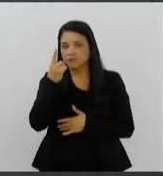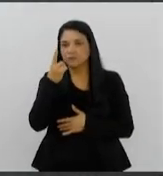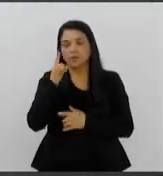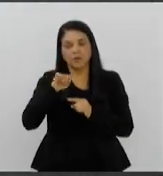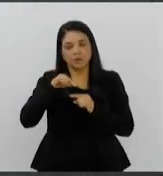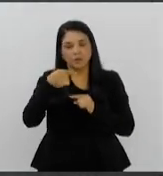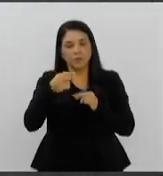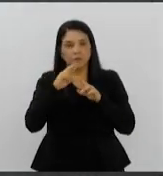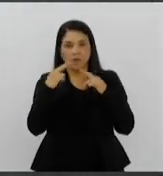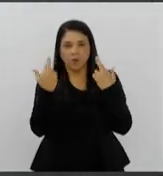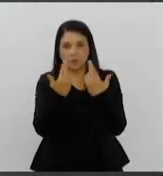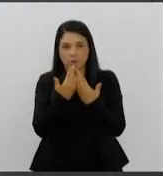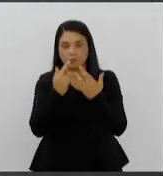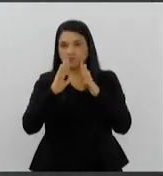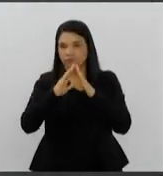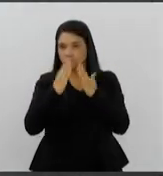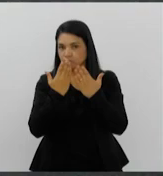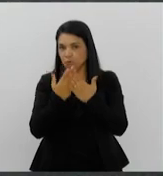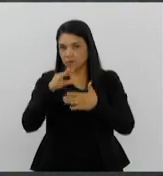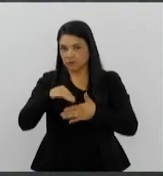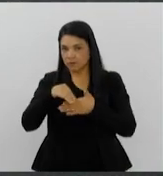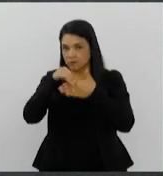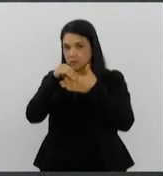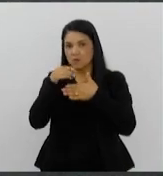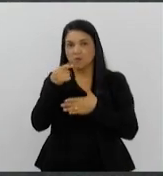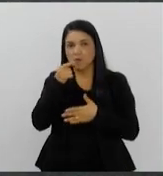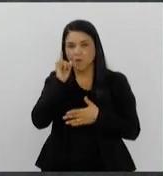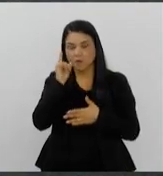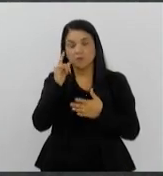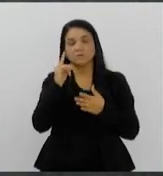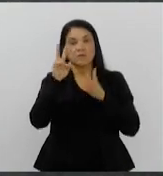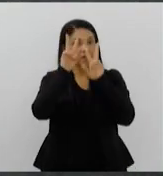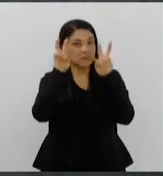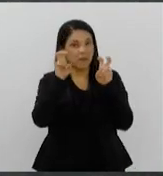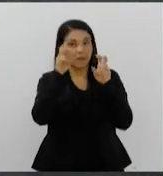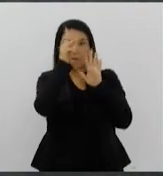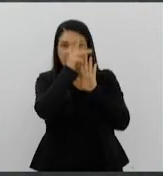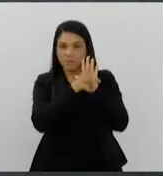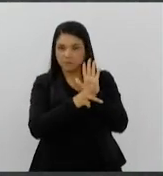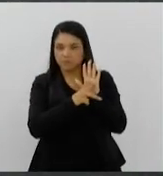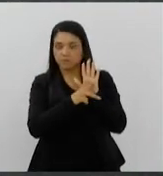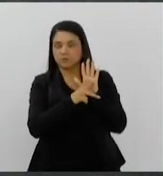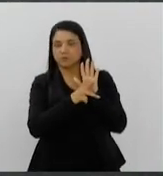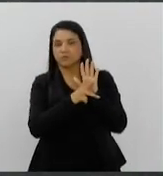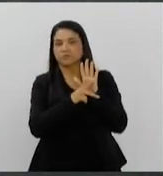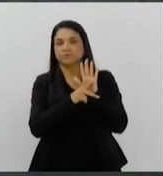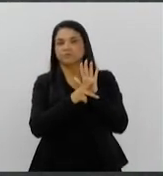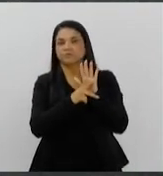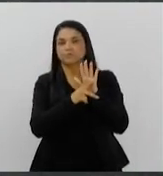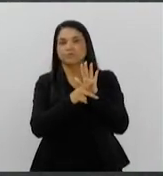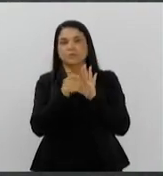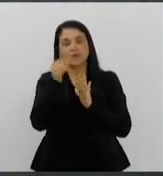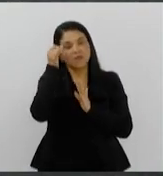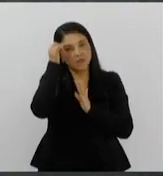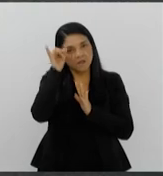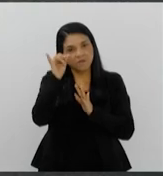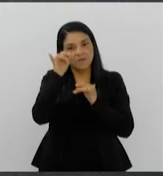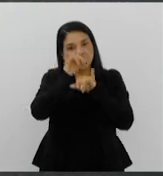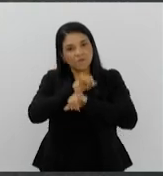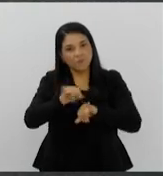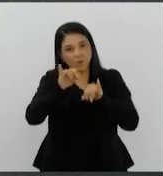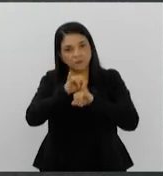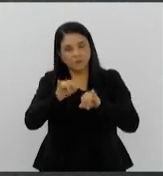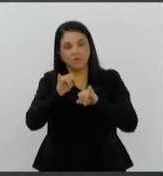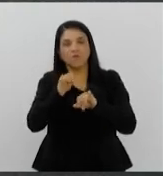reunião do Colégio de Líderes de ontem, que um dos temas foi um projeto nosso sobre prevenção da desinformação, chamado